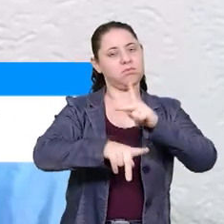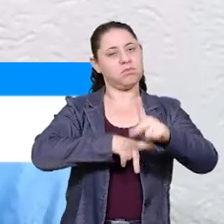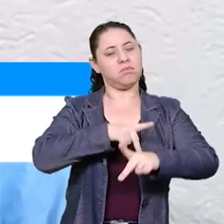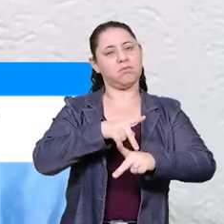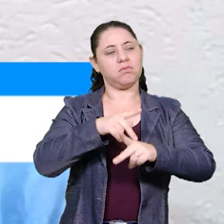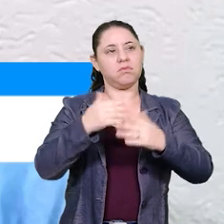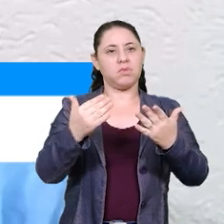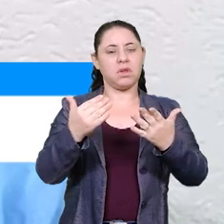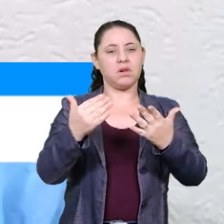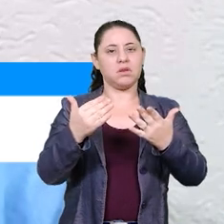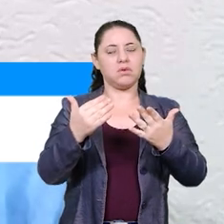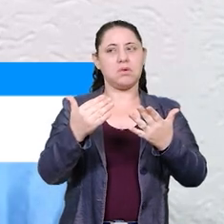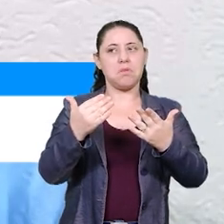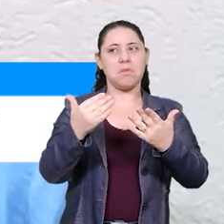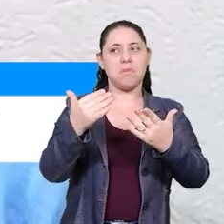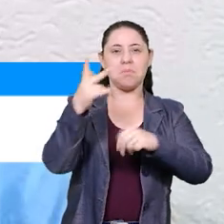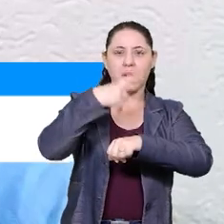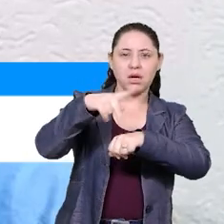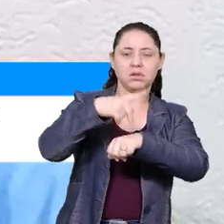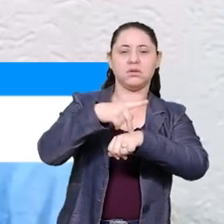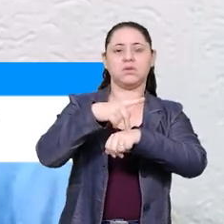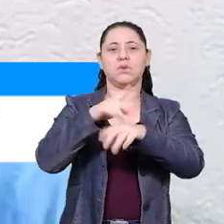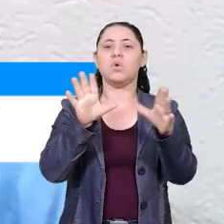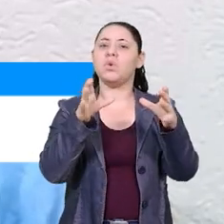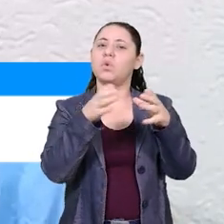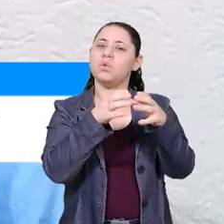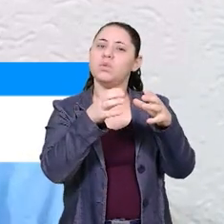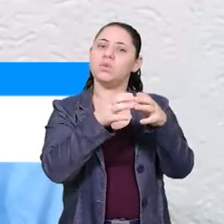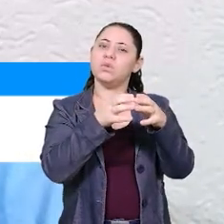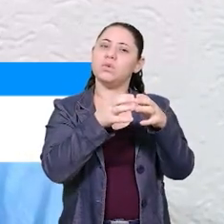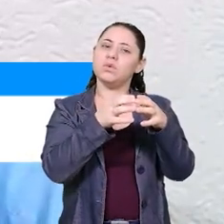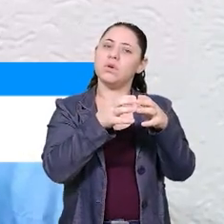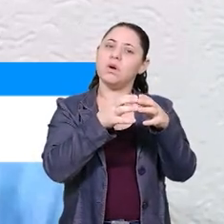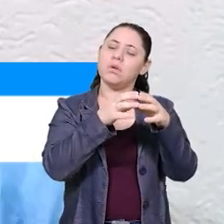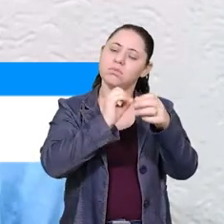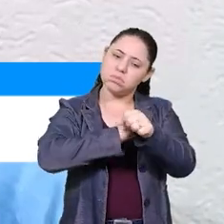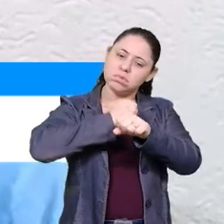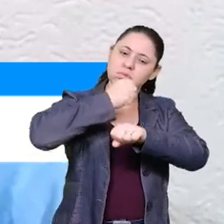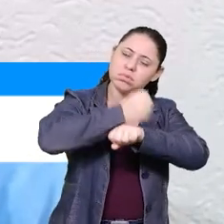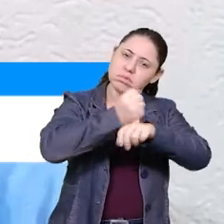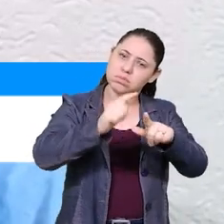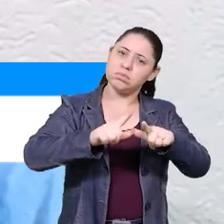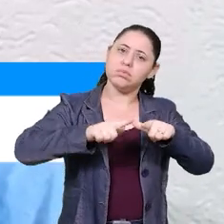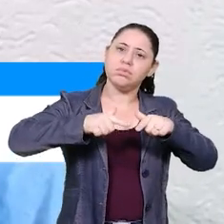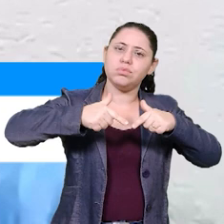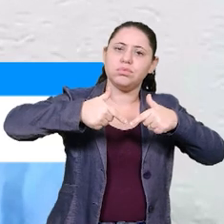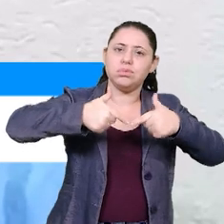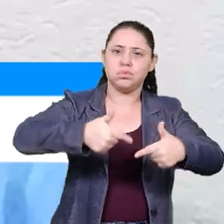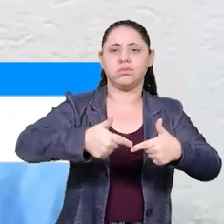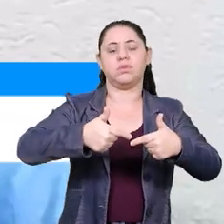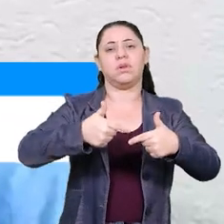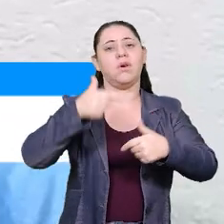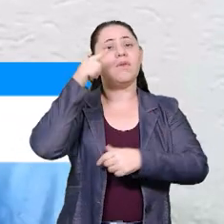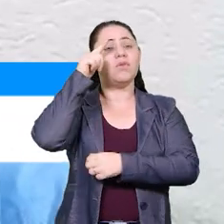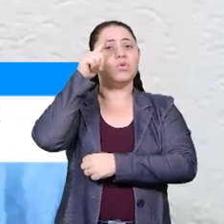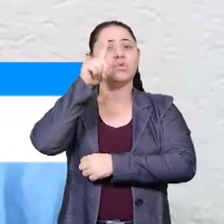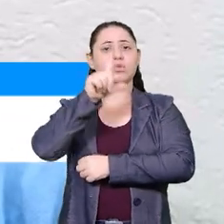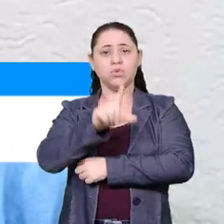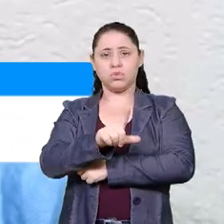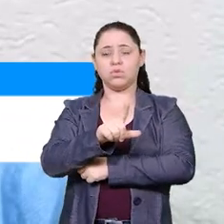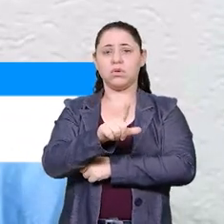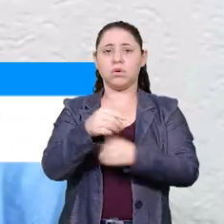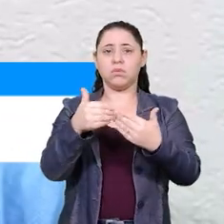e Essas manifestações espontânea e brasilidade e patriotismo no setor que